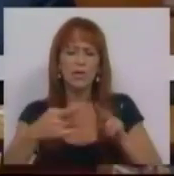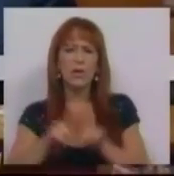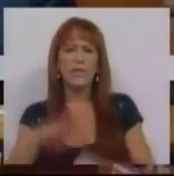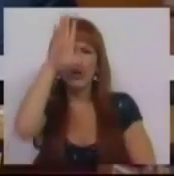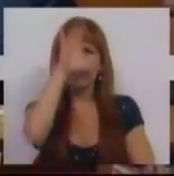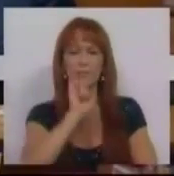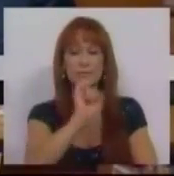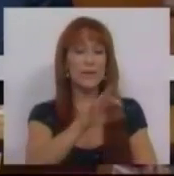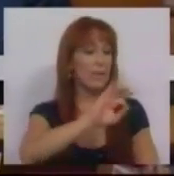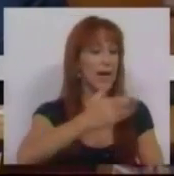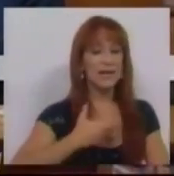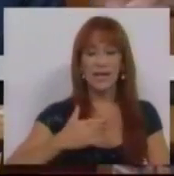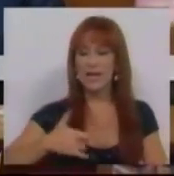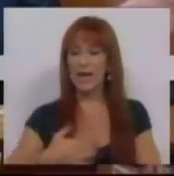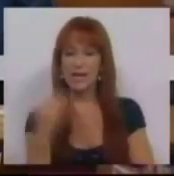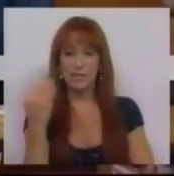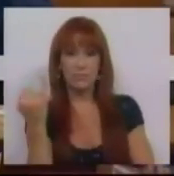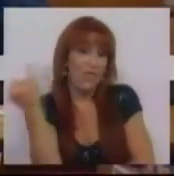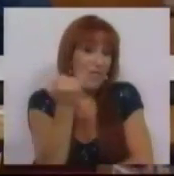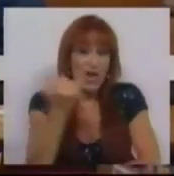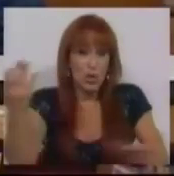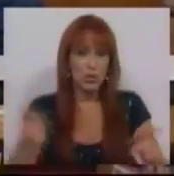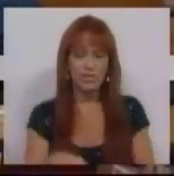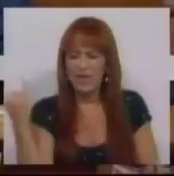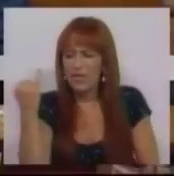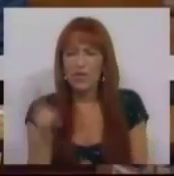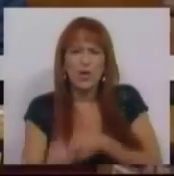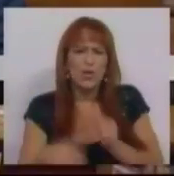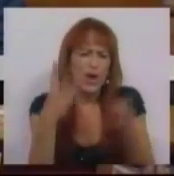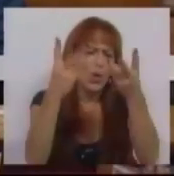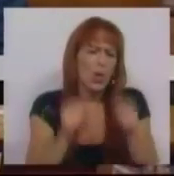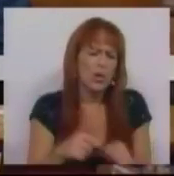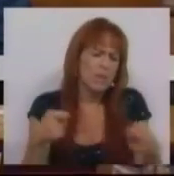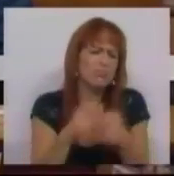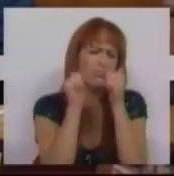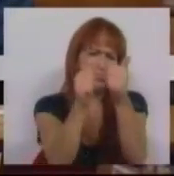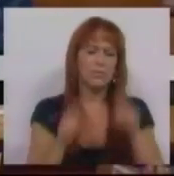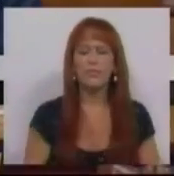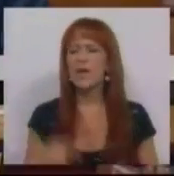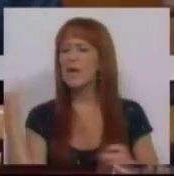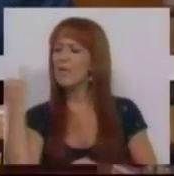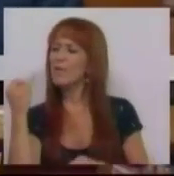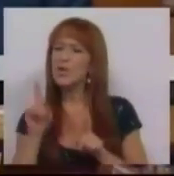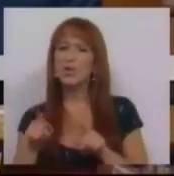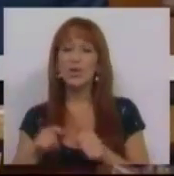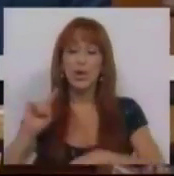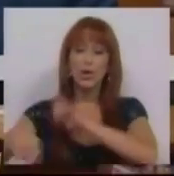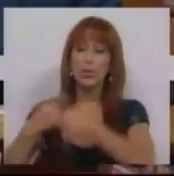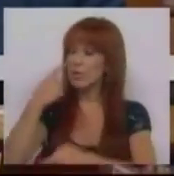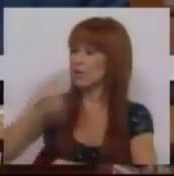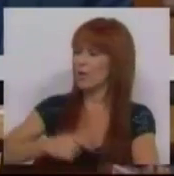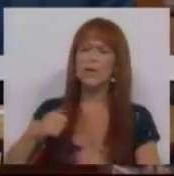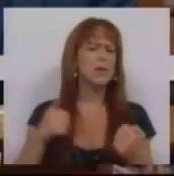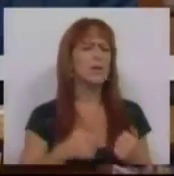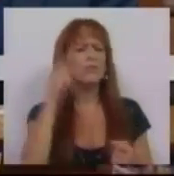a governação PSD-CDS. Faz de conta. Faz de conta que as contas batem certo. Faz de conta que, depois de